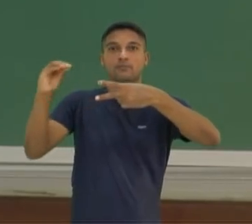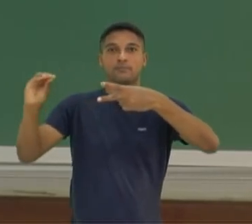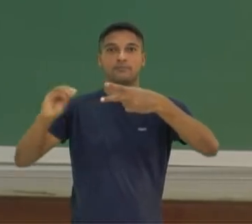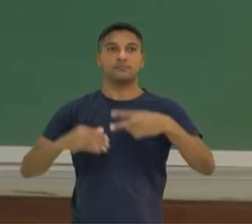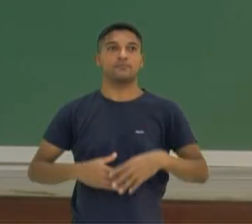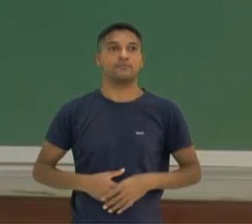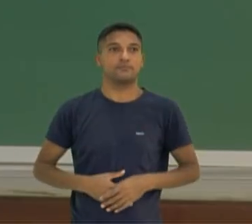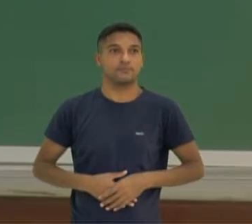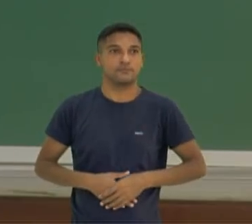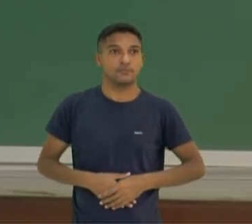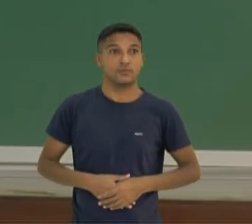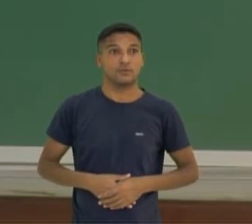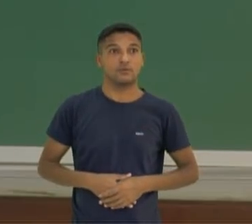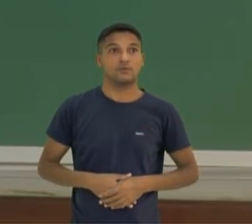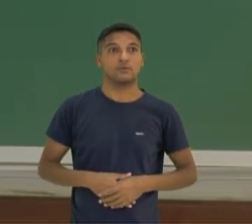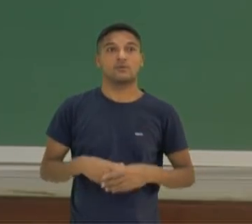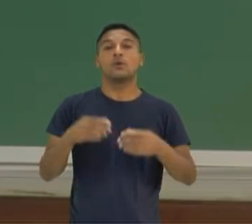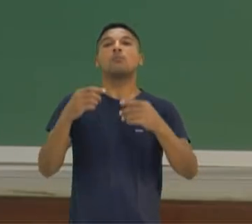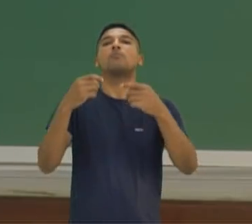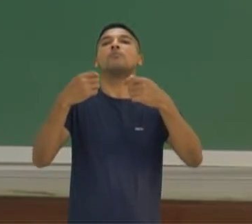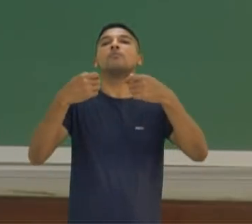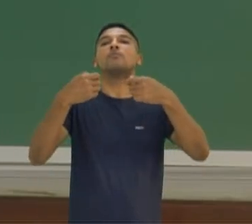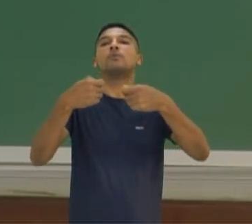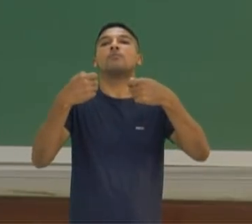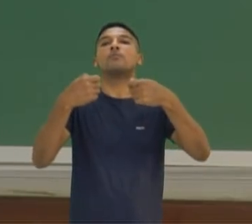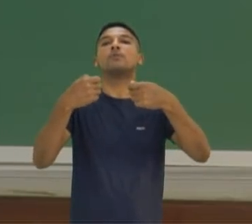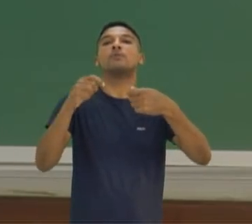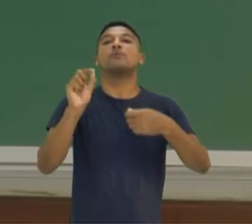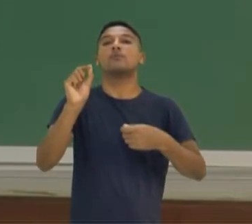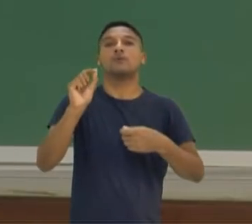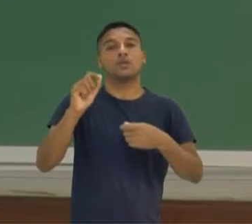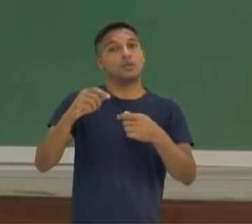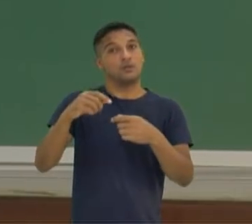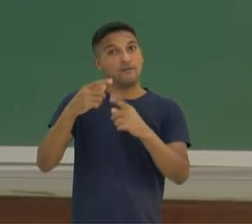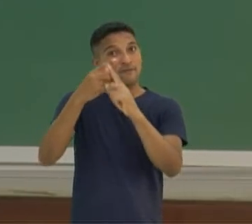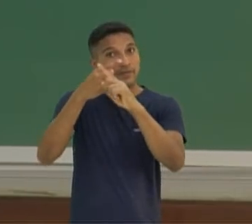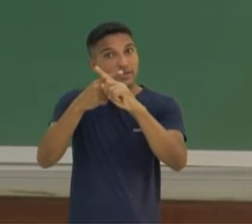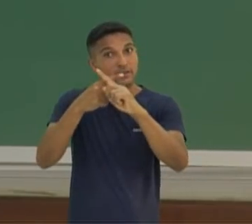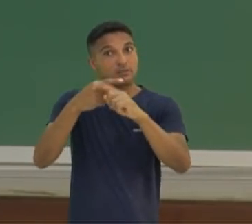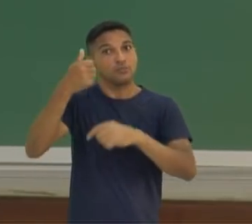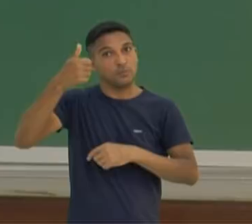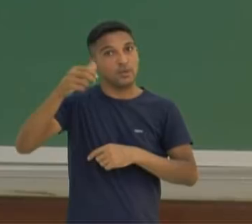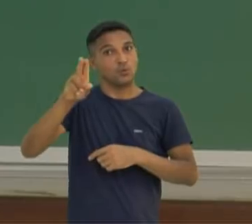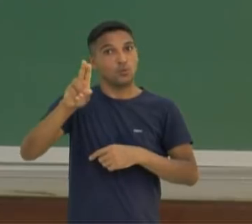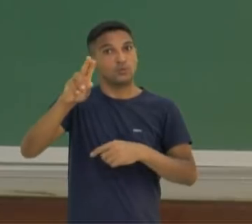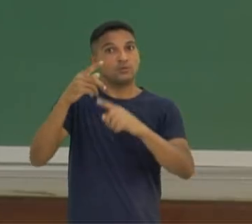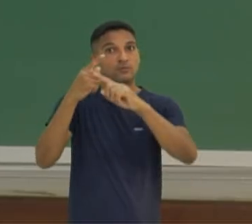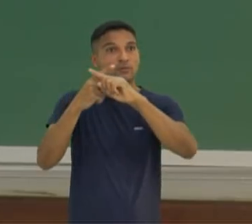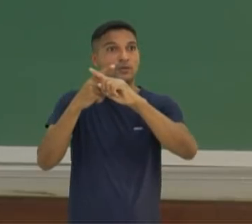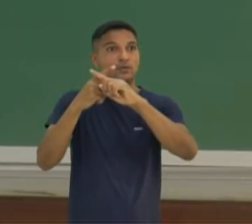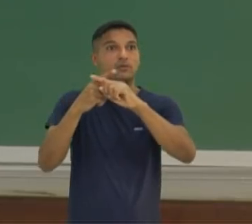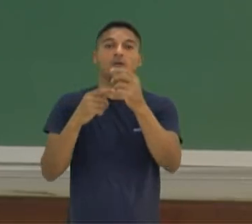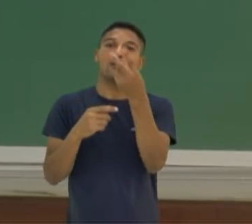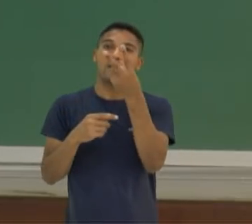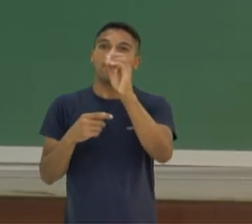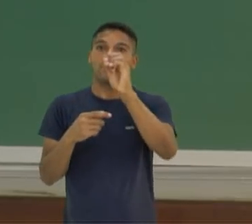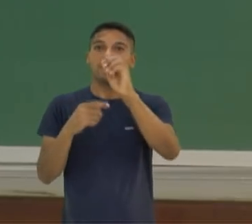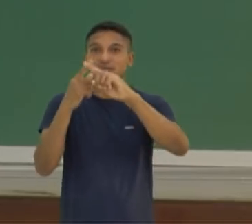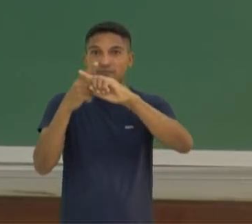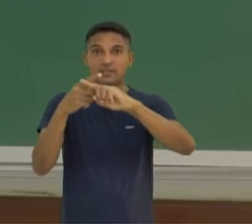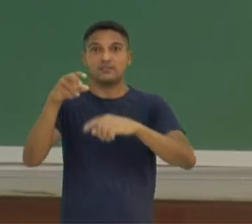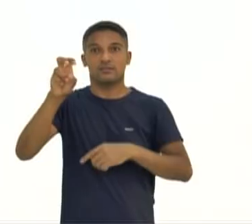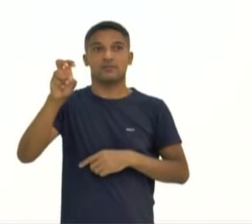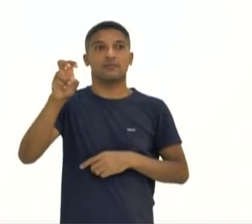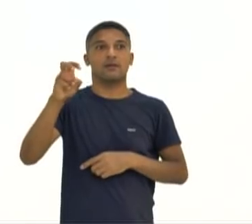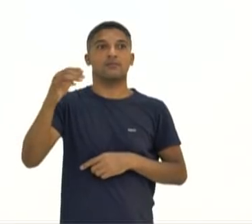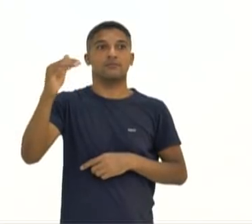de operações. Primeiro a multiplicação. 20 vezes 5 eu tenho que é 100. E 100 mais